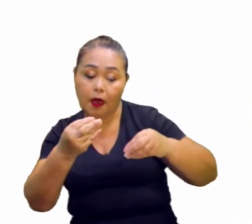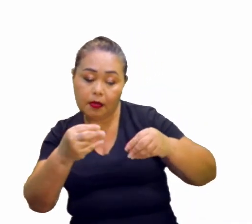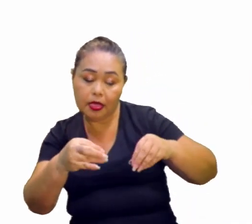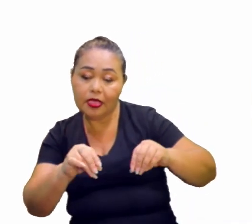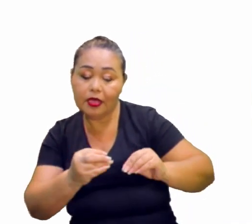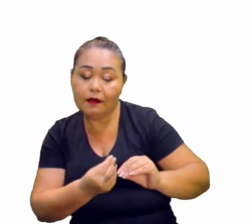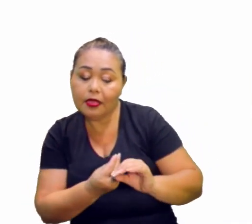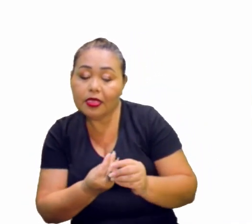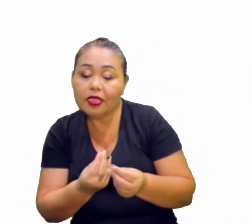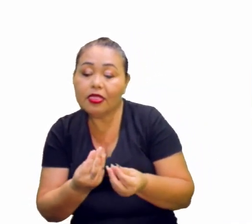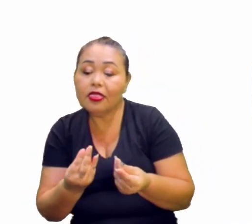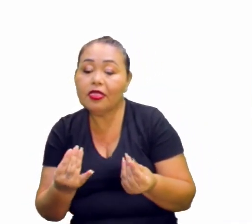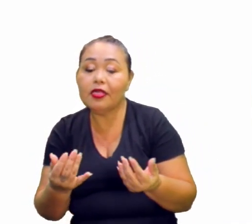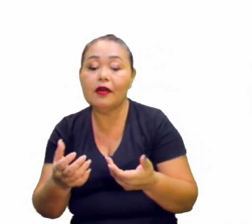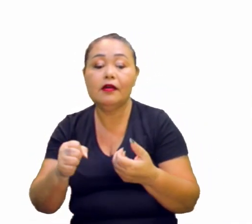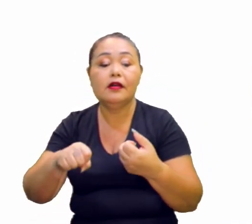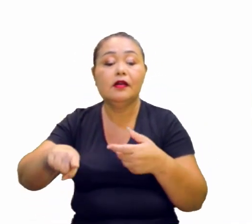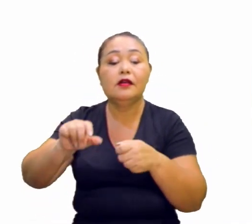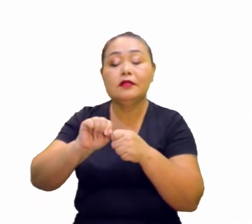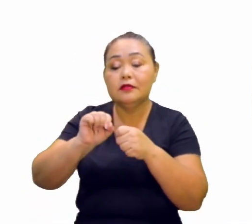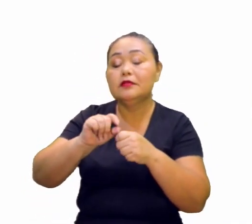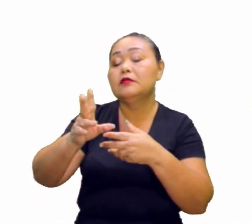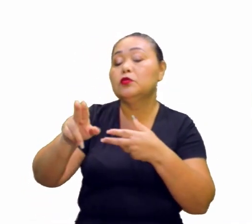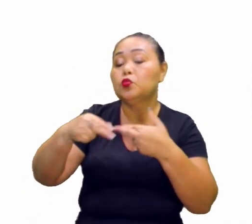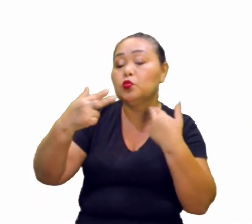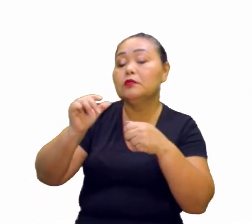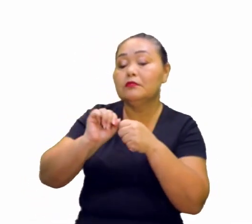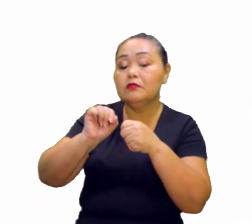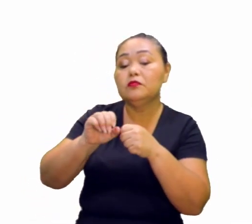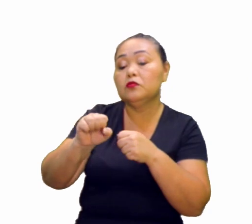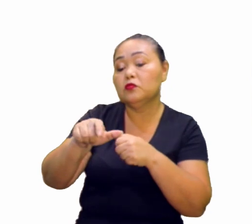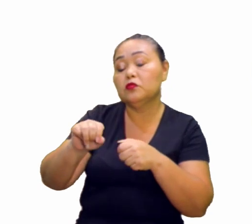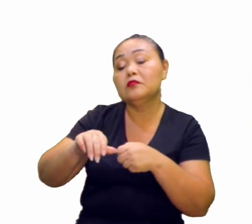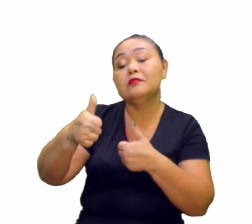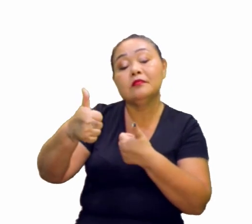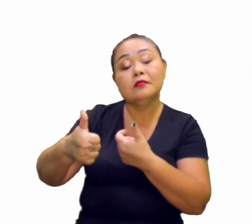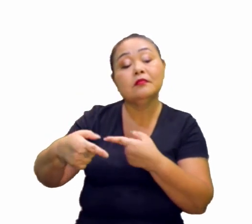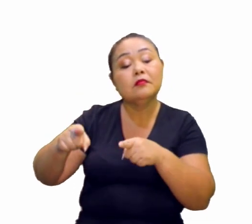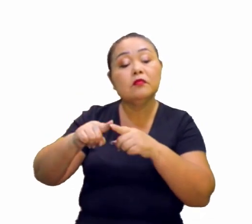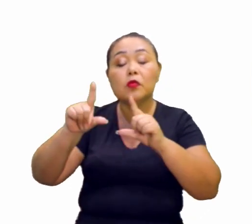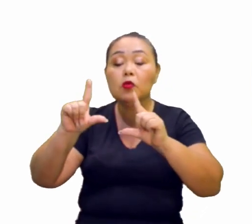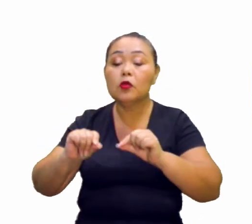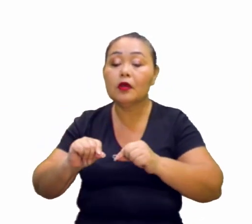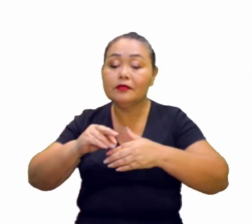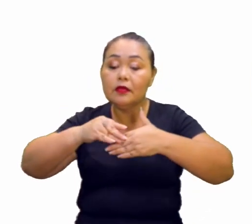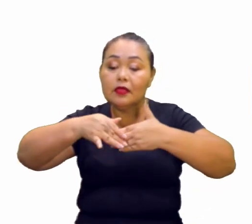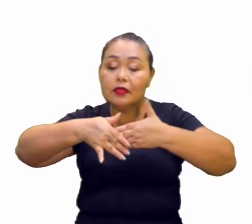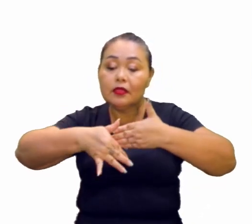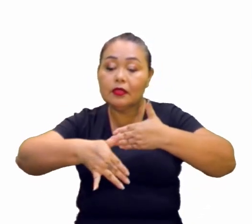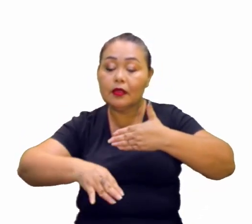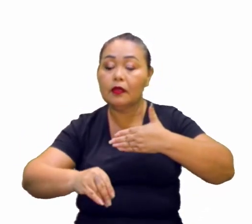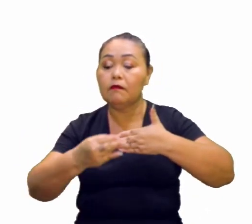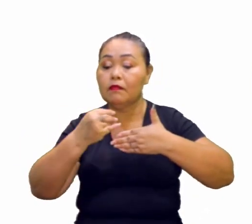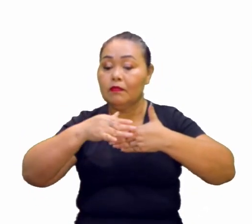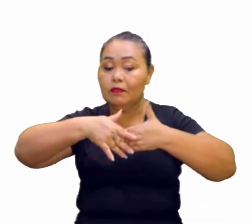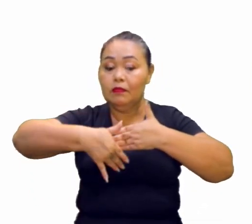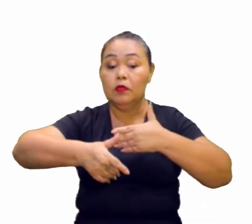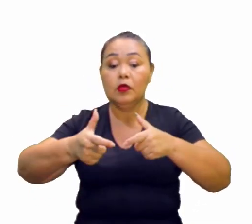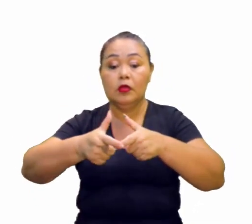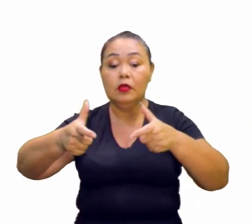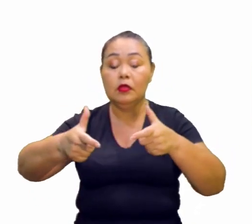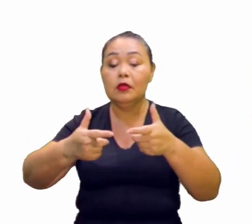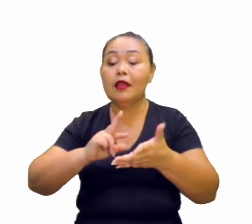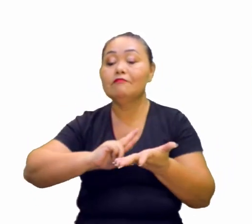decomposição, há uma ciclagem de nutrientes, então esse solo vai estar bem conservado. Diminuição da erosão e aumento